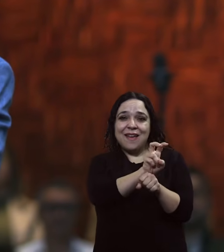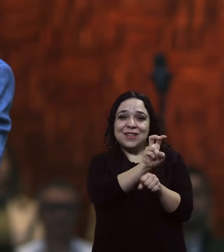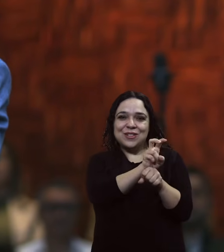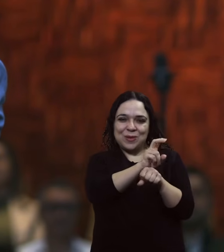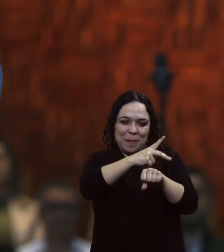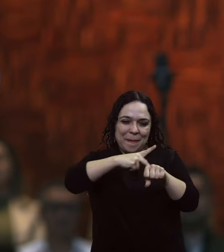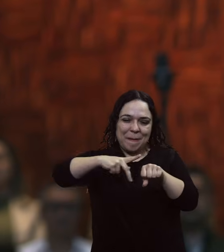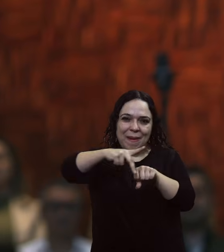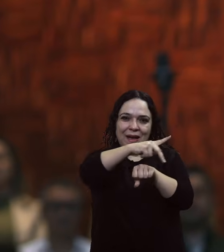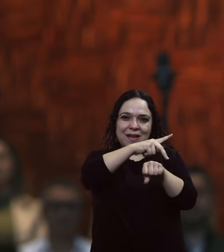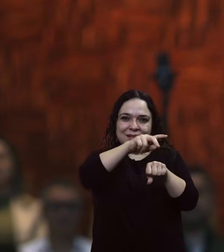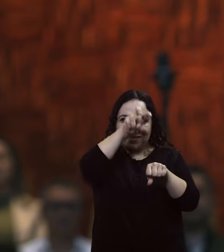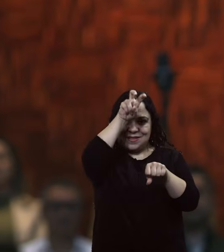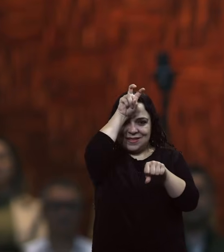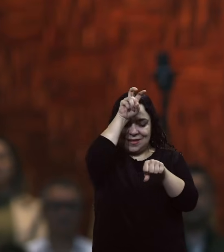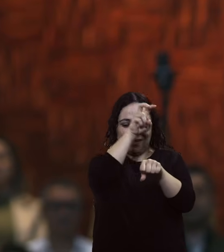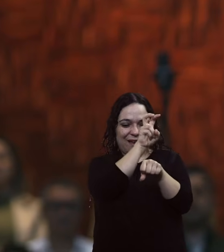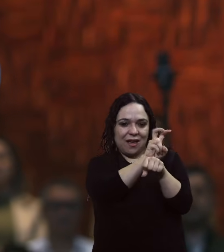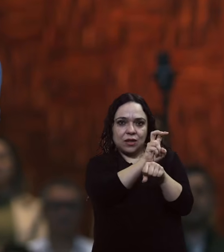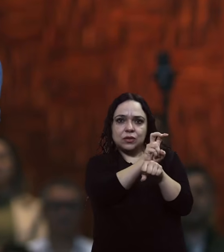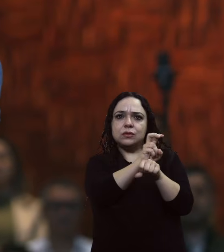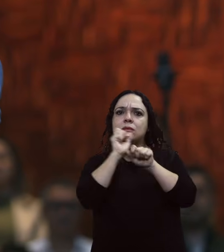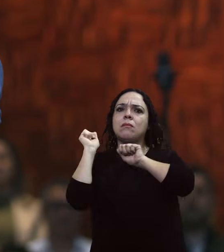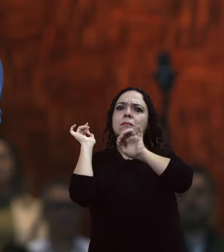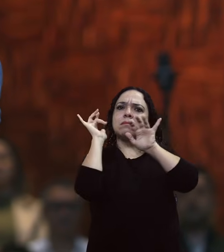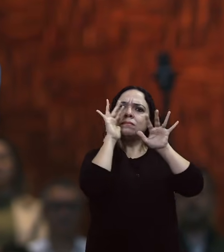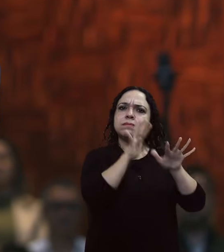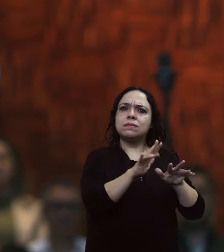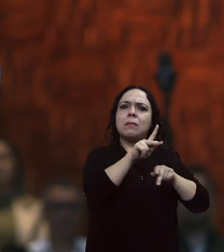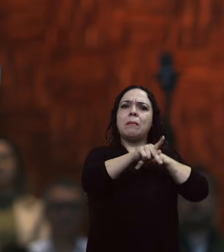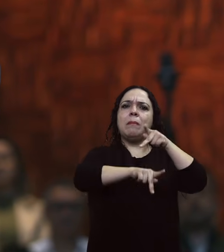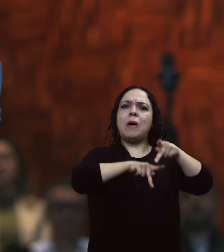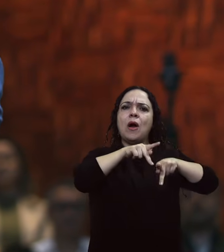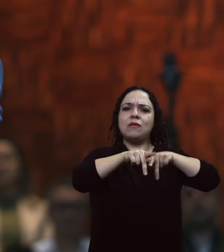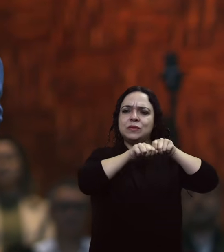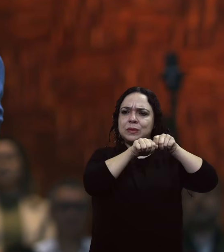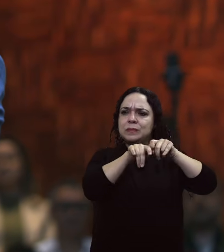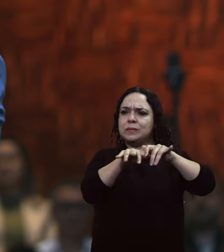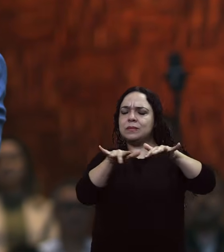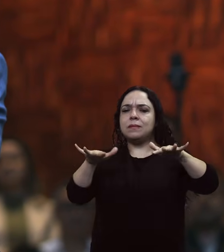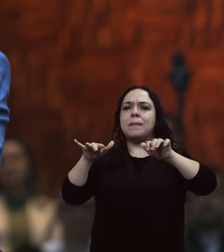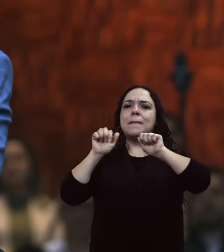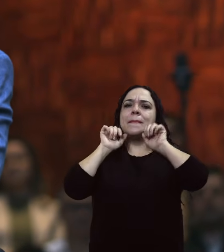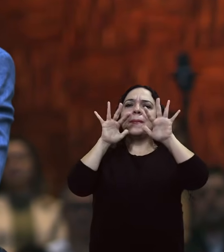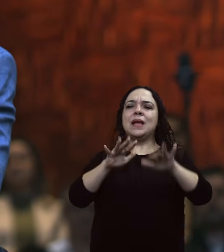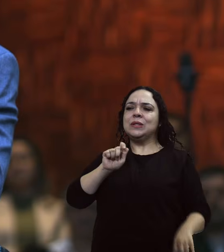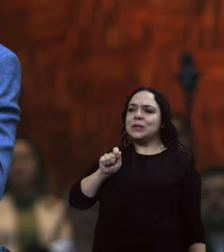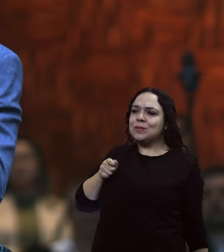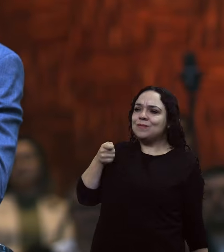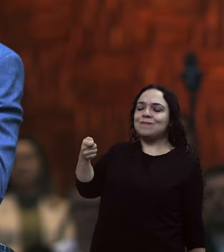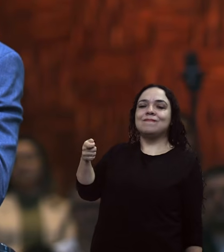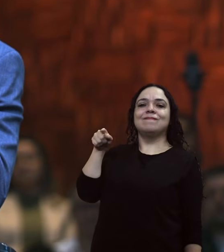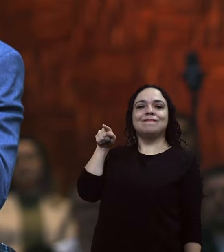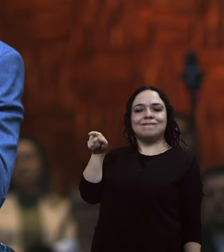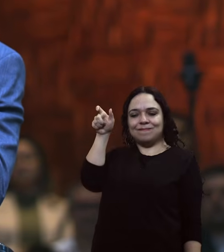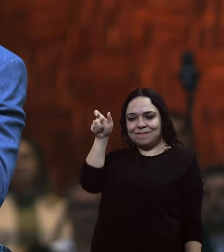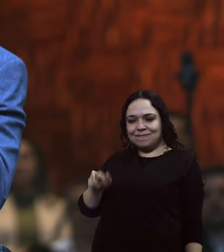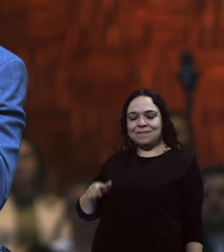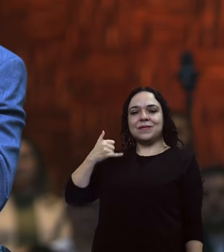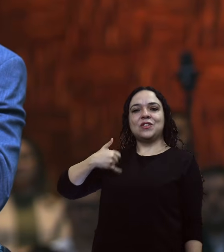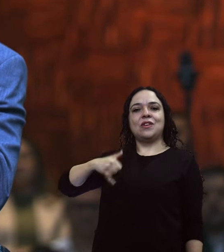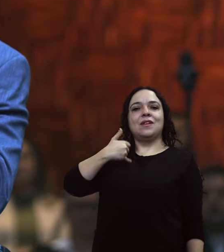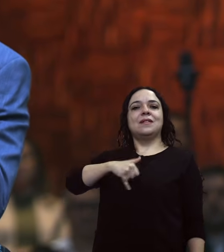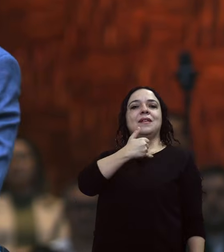abençoado e os povos da terra. A bênção do Senhor estava sobre a vida deste